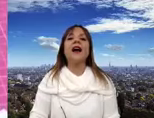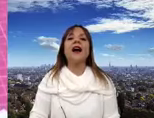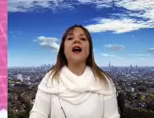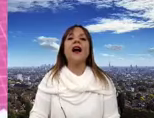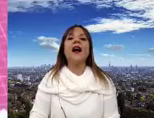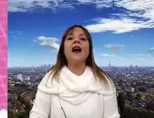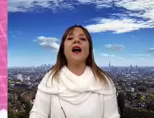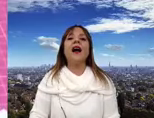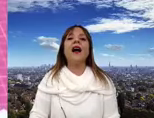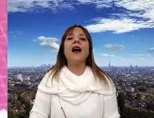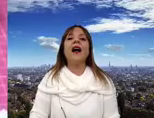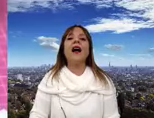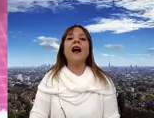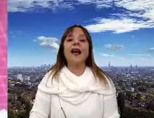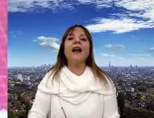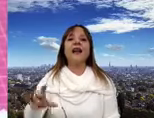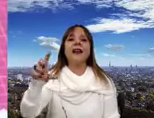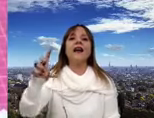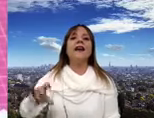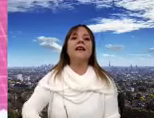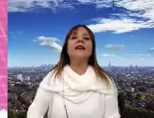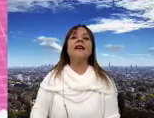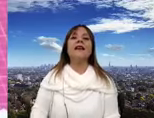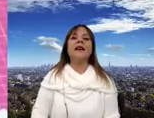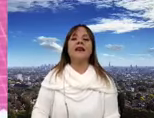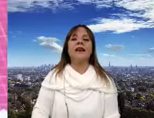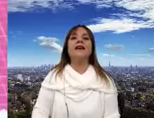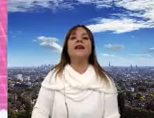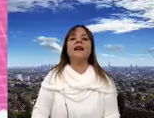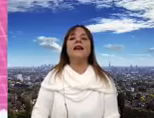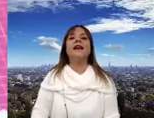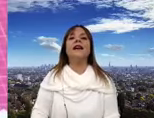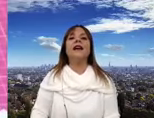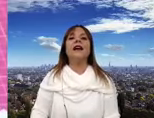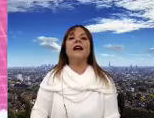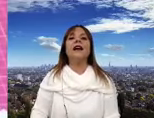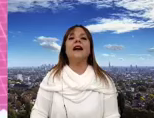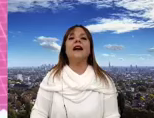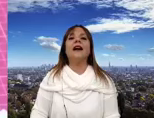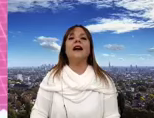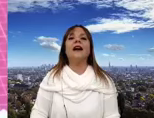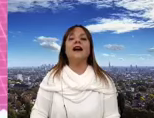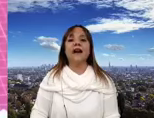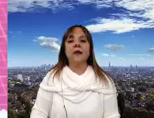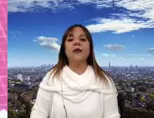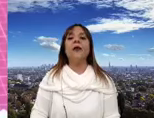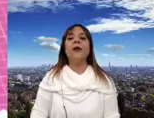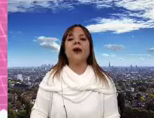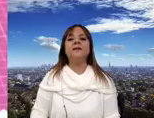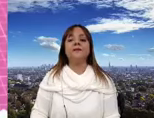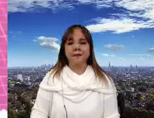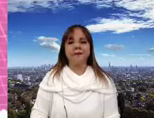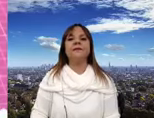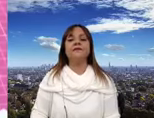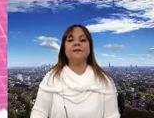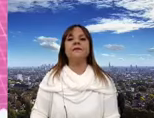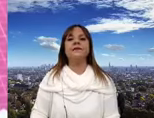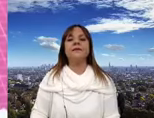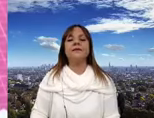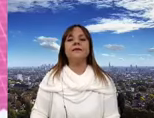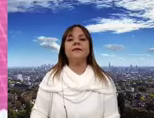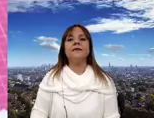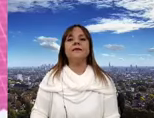fita durex larga. É Quem não aquela tiver larga. essa larga, preenche tudo aqui com a fina mesmo, não tem Boa. problema. Que